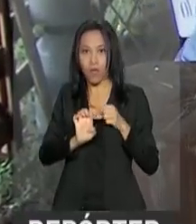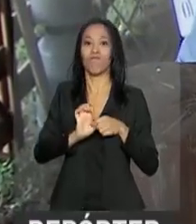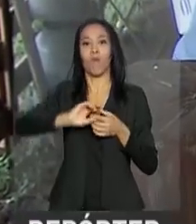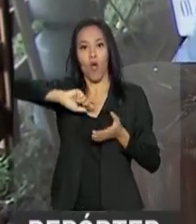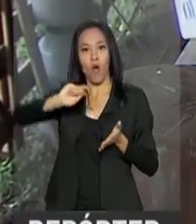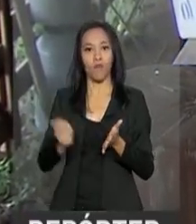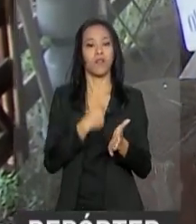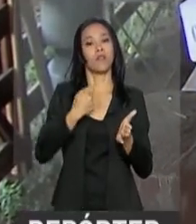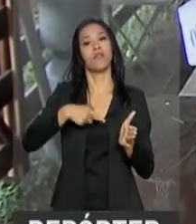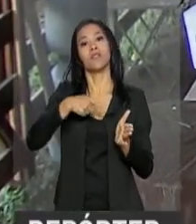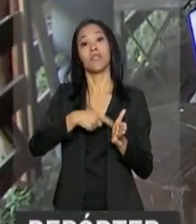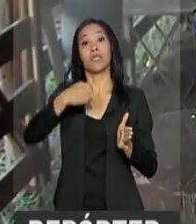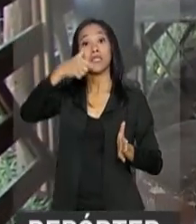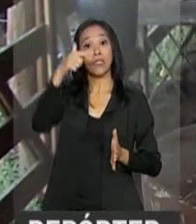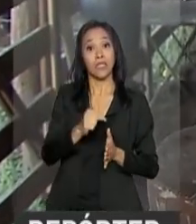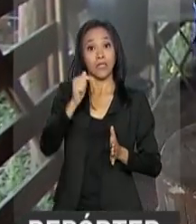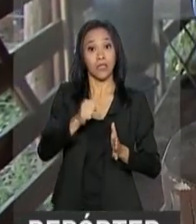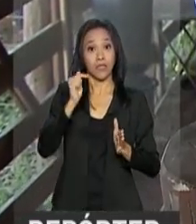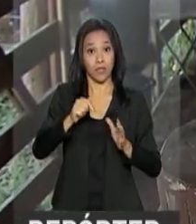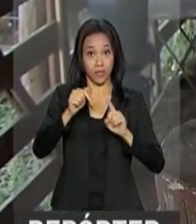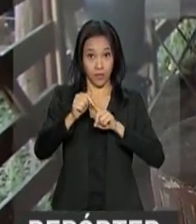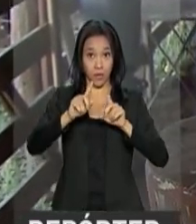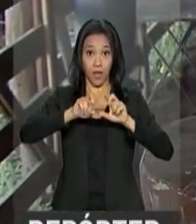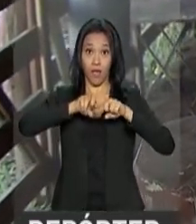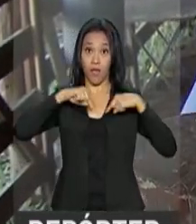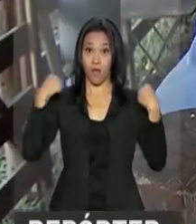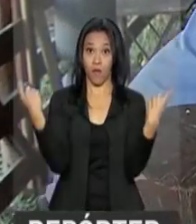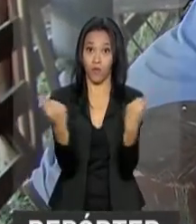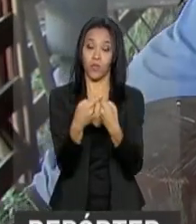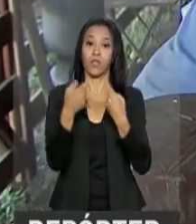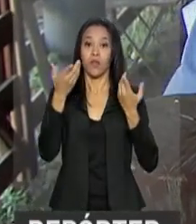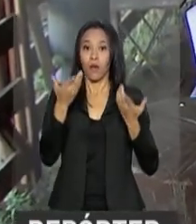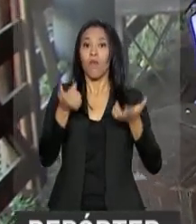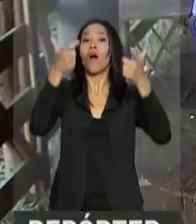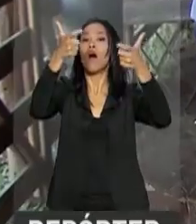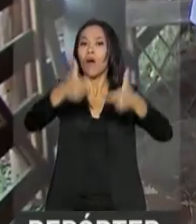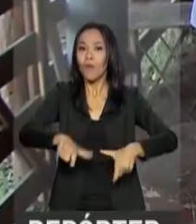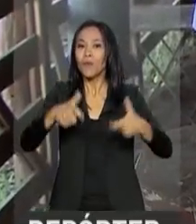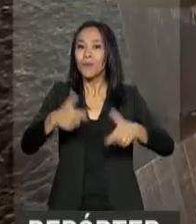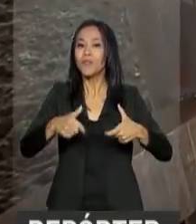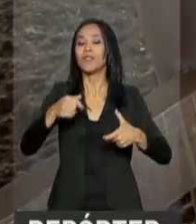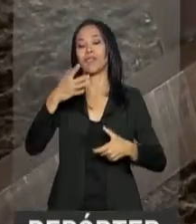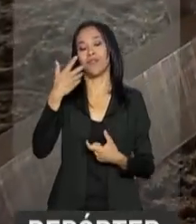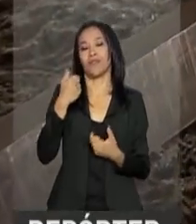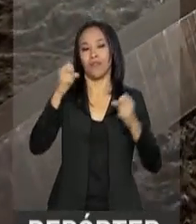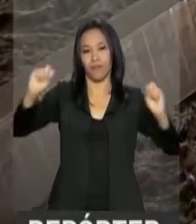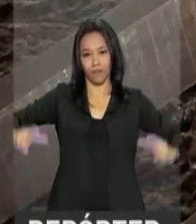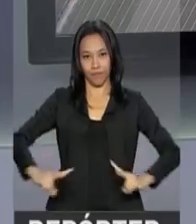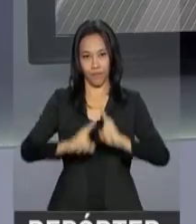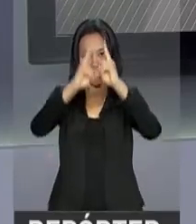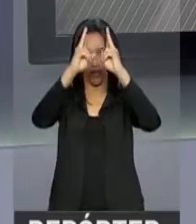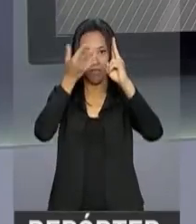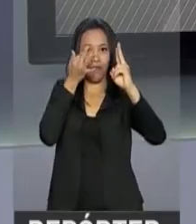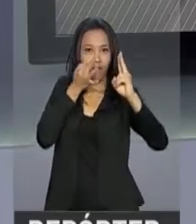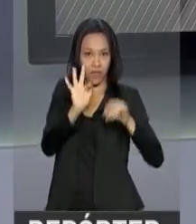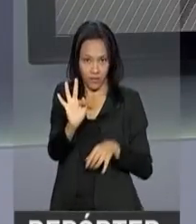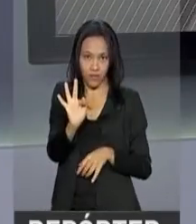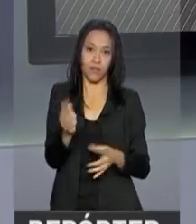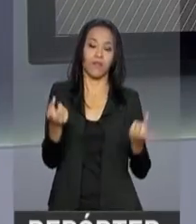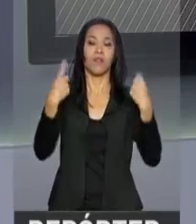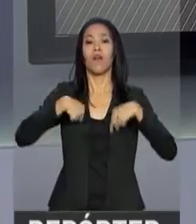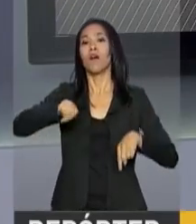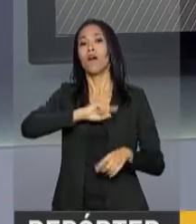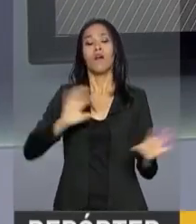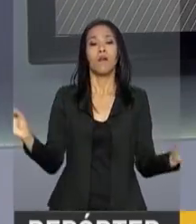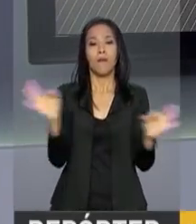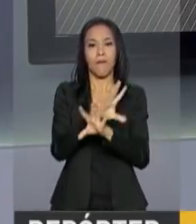durante a 7ª sessão plenária da Organização Mundial de Saúde Animal, realizada em Paris, na França. Nós ficamos por aqui.